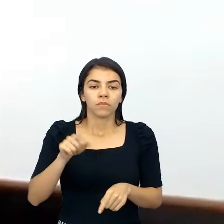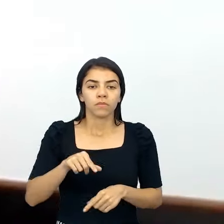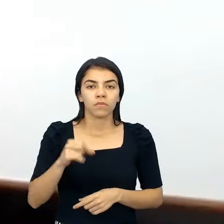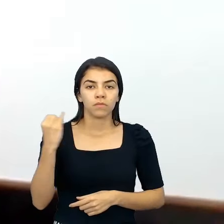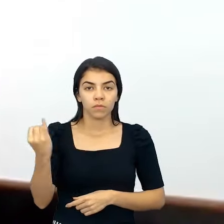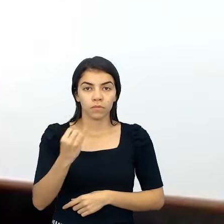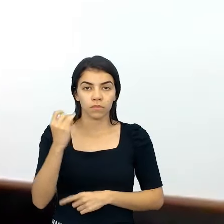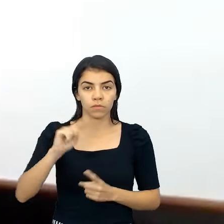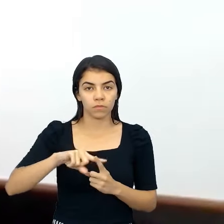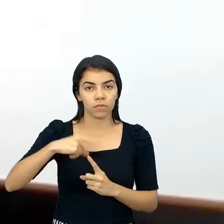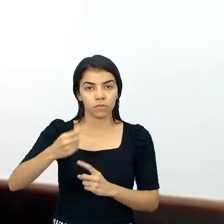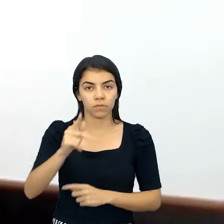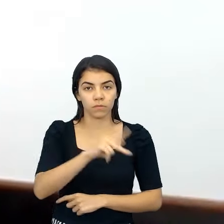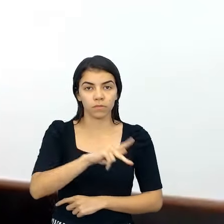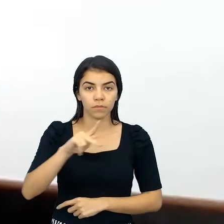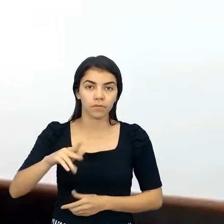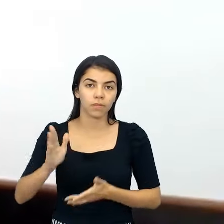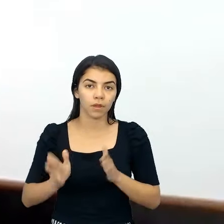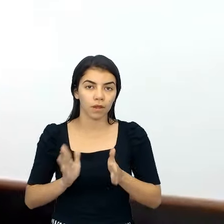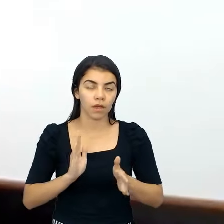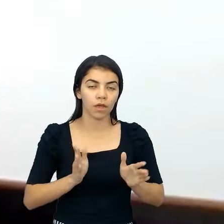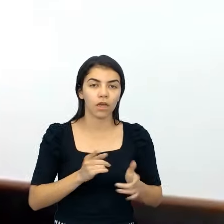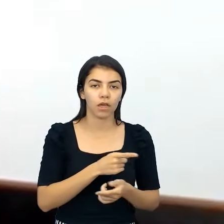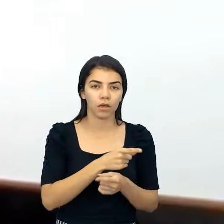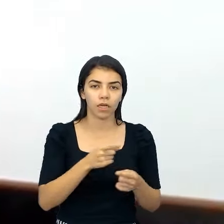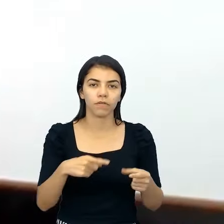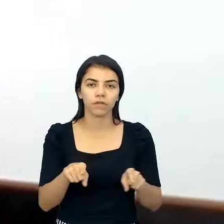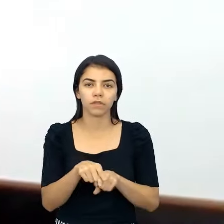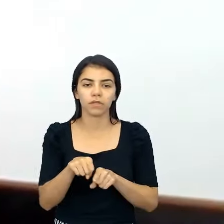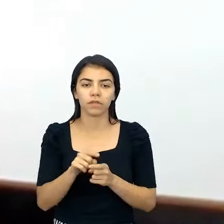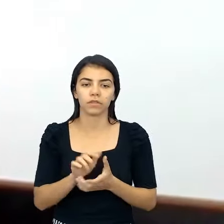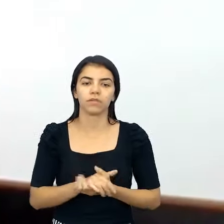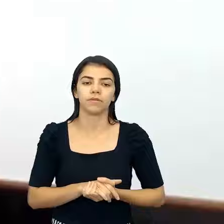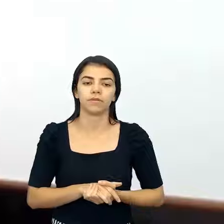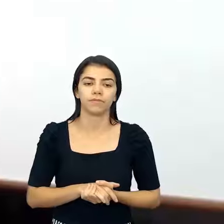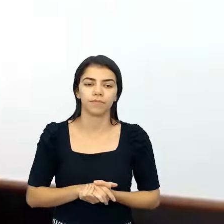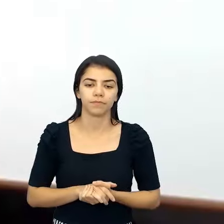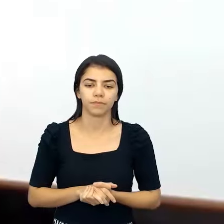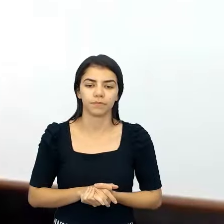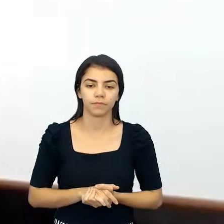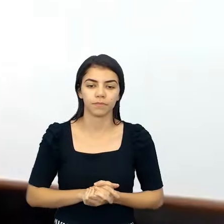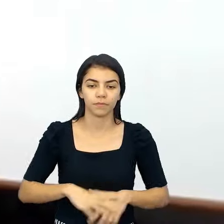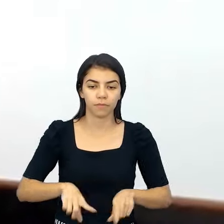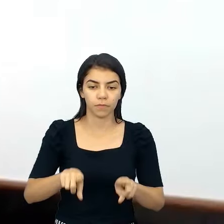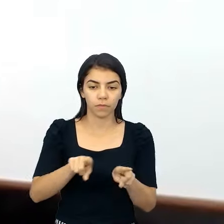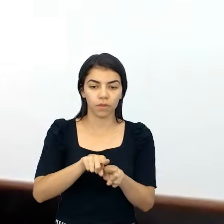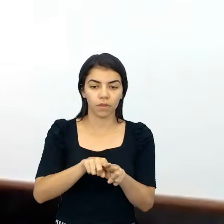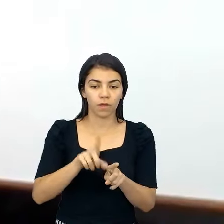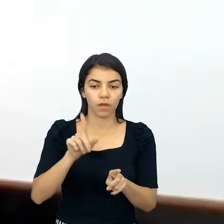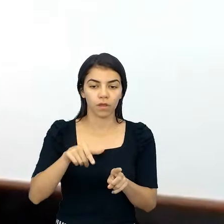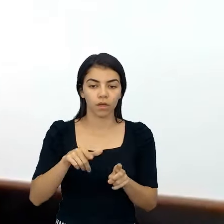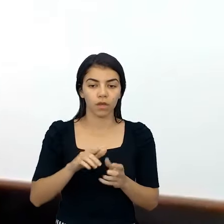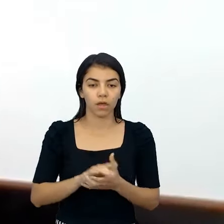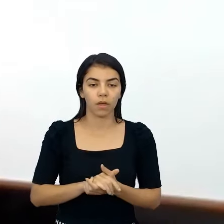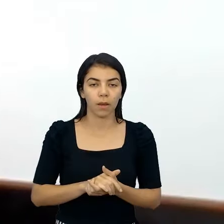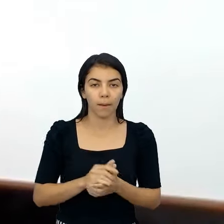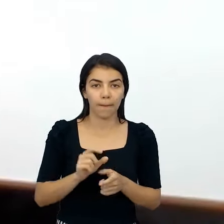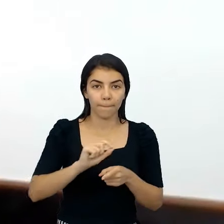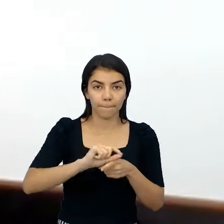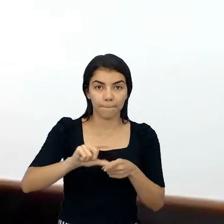que terminar essa etapa, que vocês façam também aí assistir, né, às pílulas